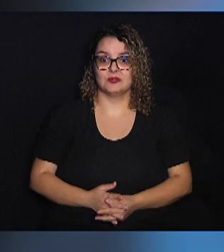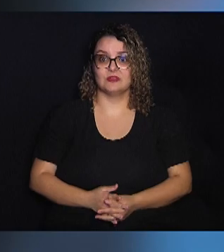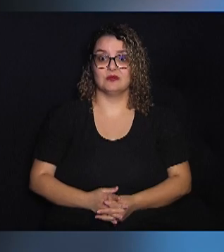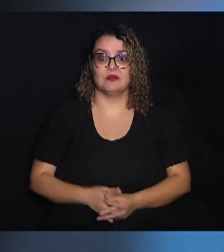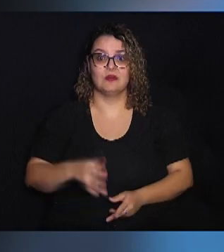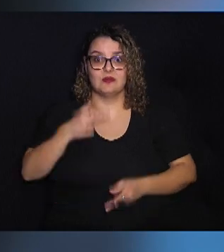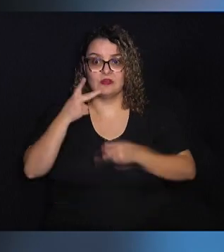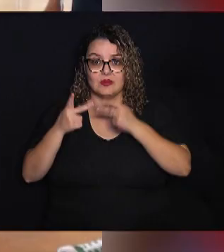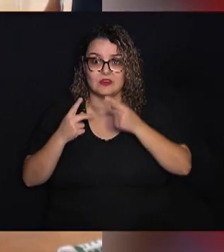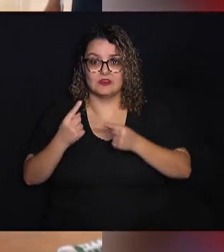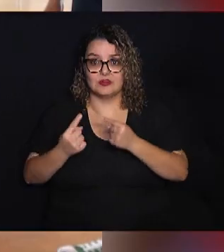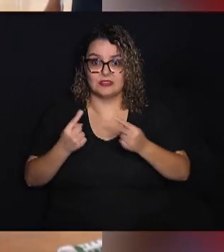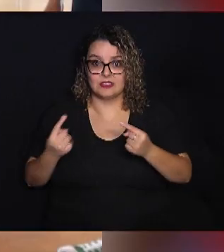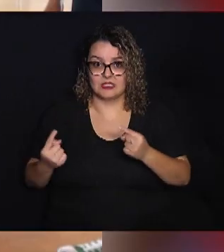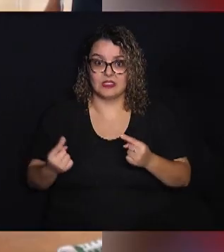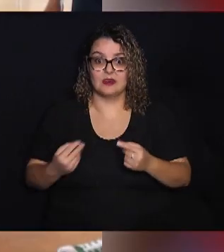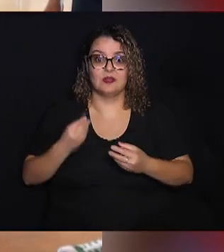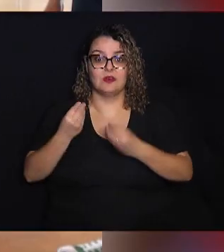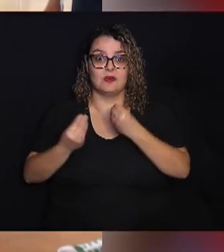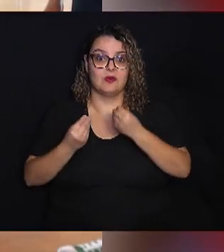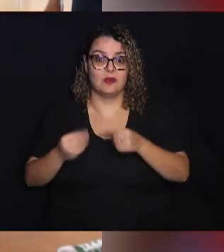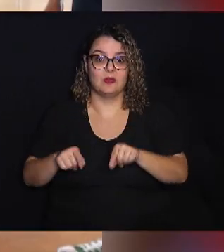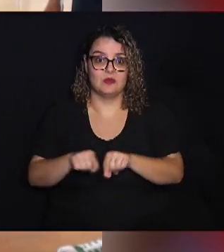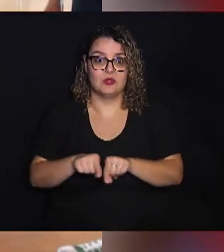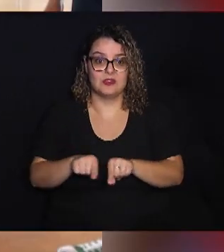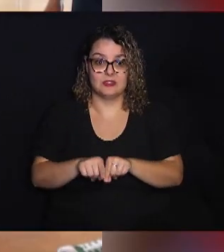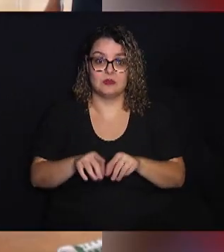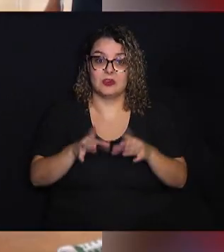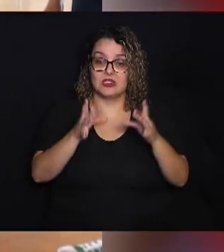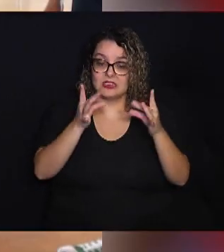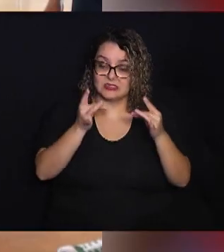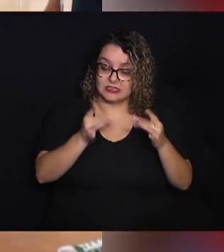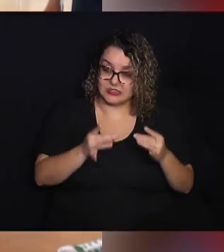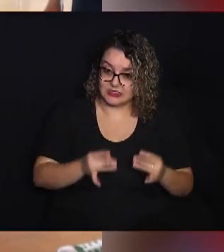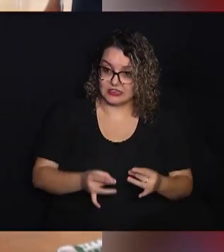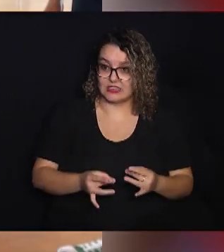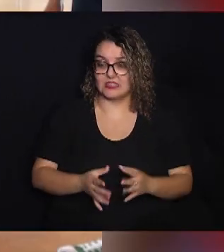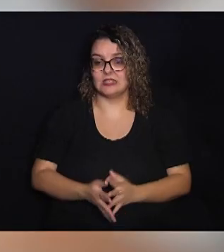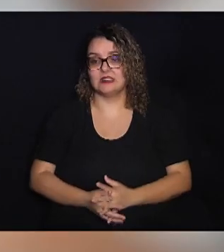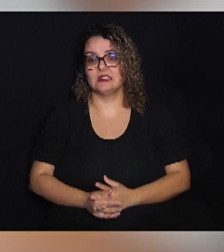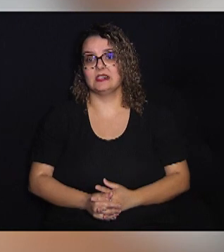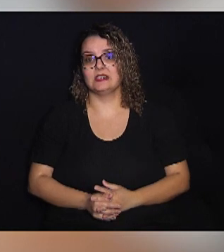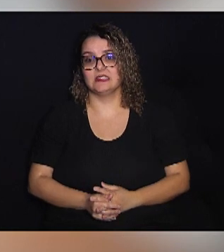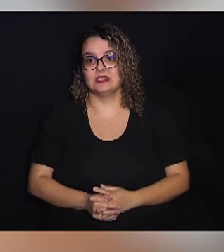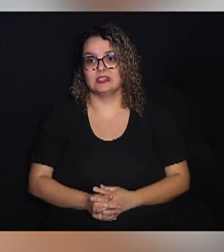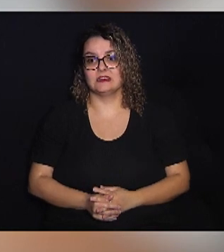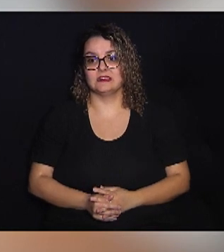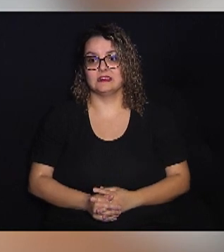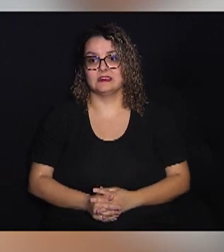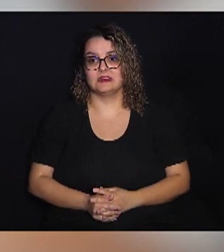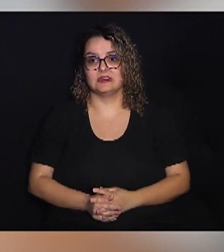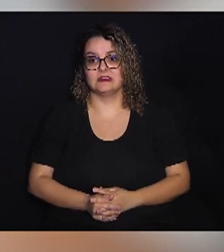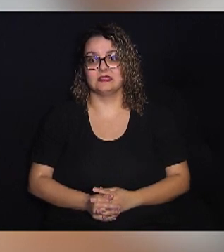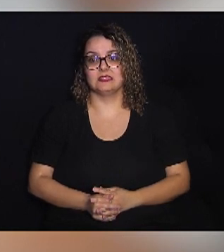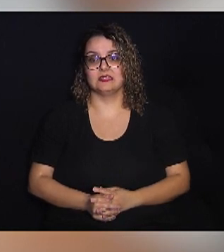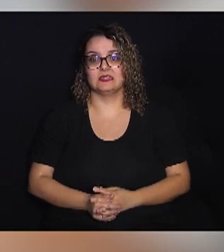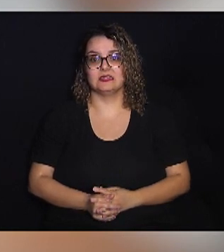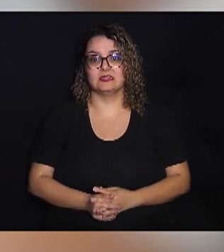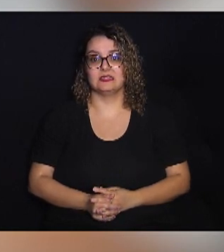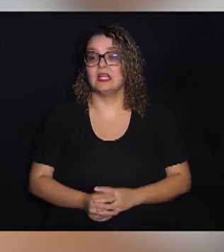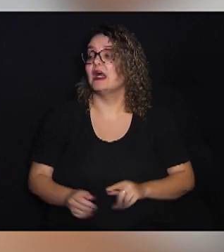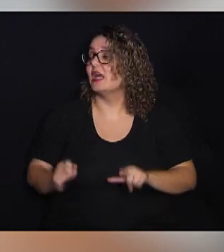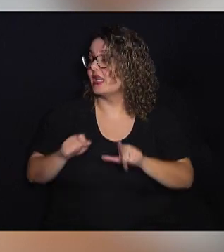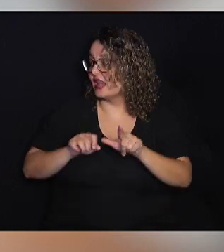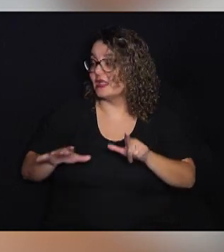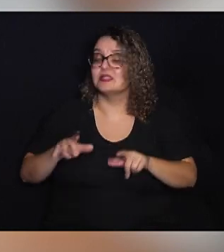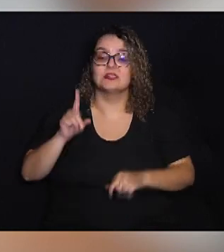cada obra, como ele também descreve as a A legenda? a legenda,